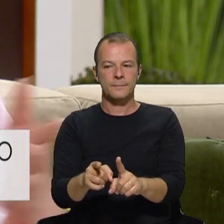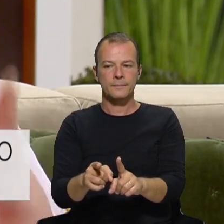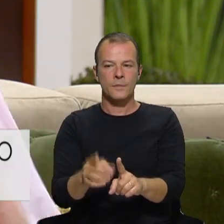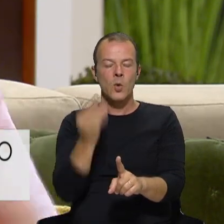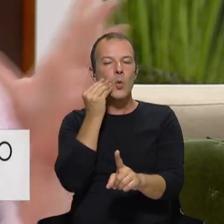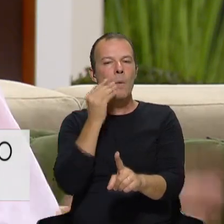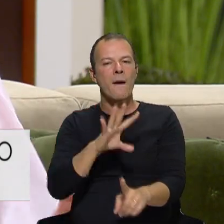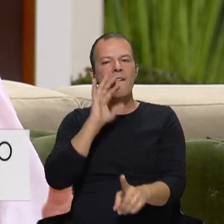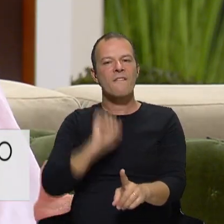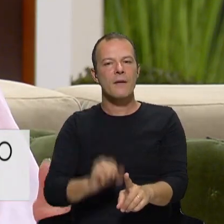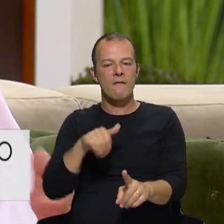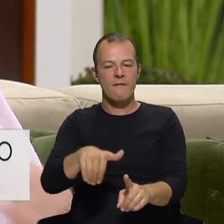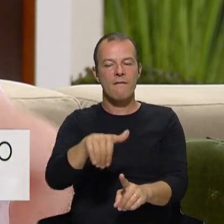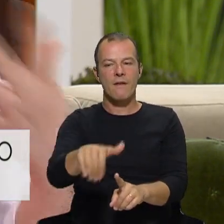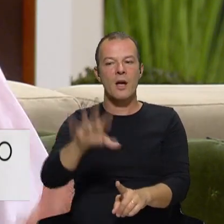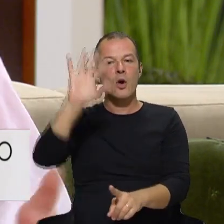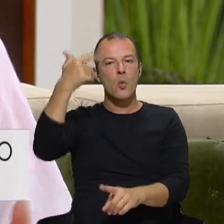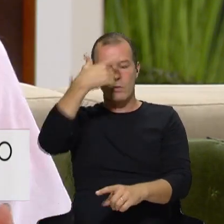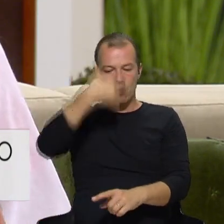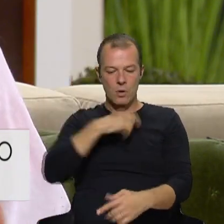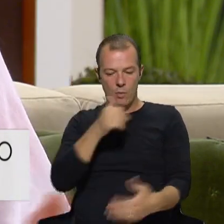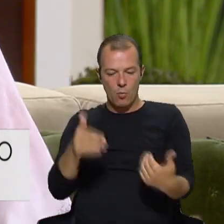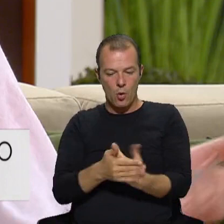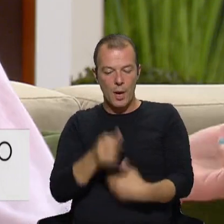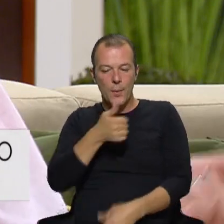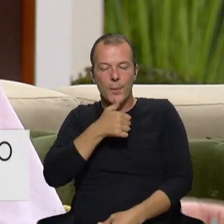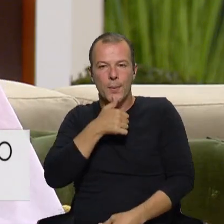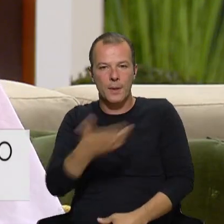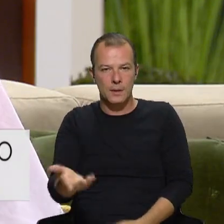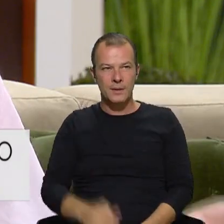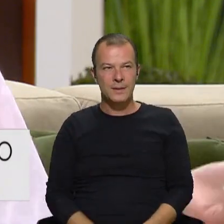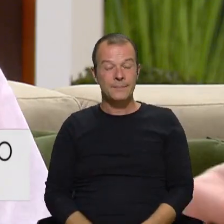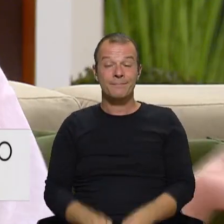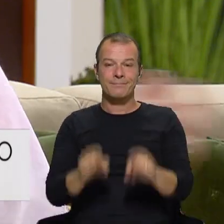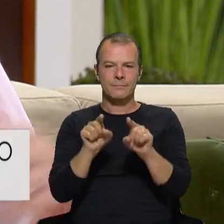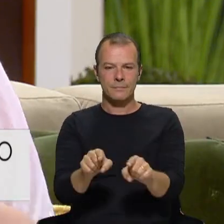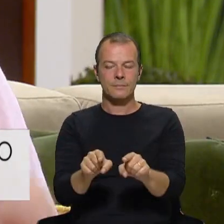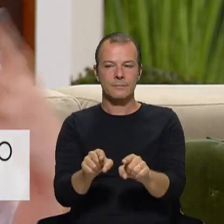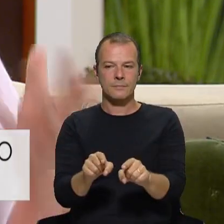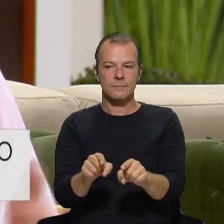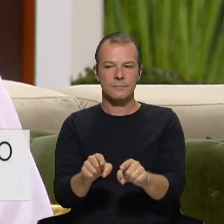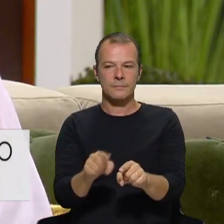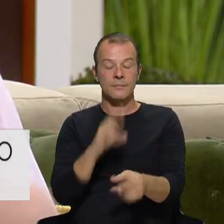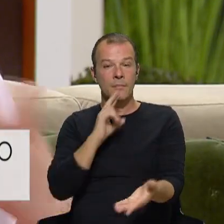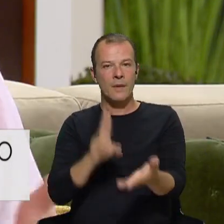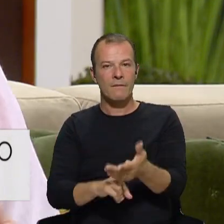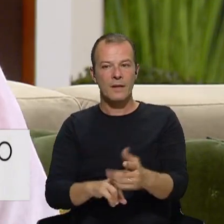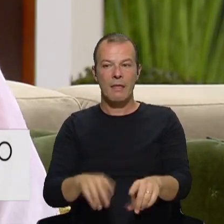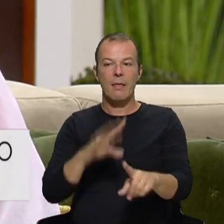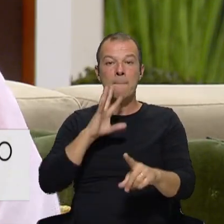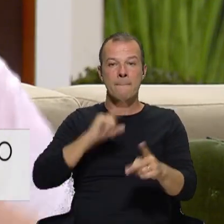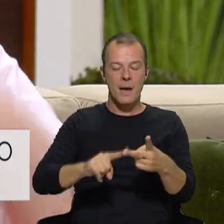como é que o meu filho vai ficar quando eu não estiver. Quando eu não estiver. E esta foi a realidade da minha